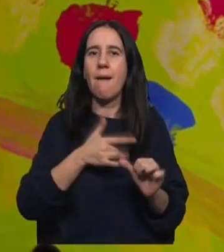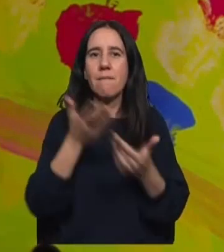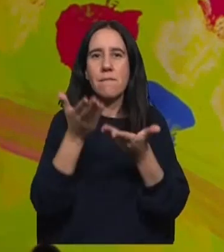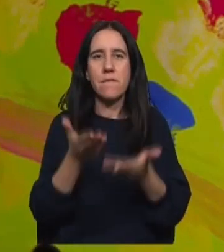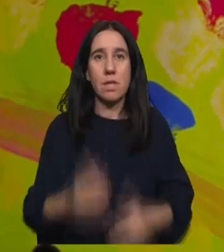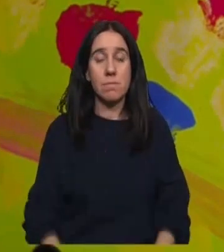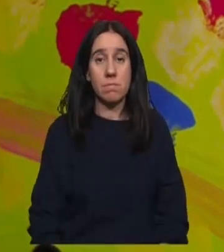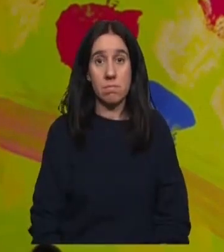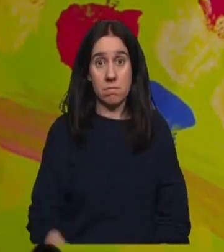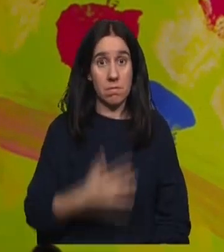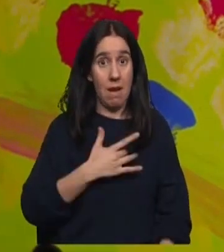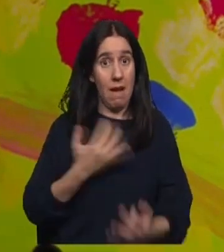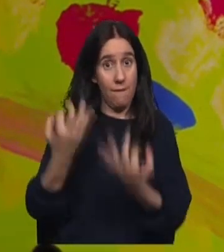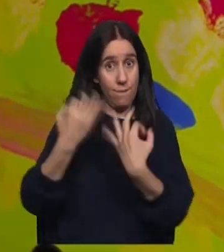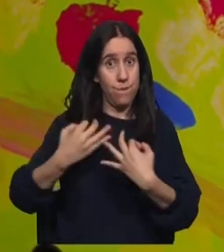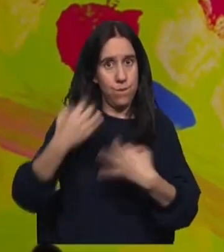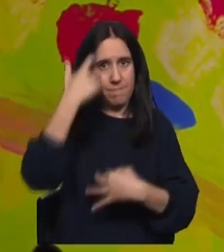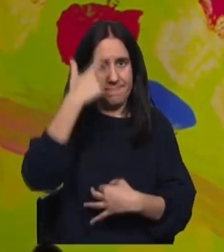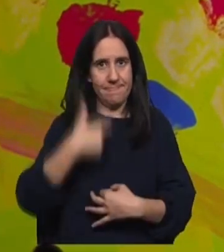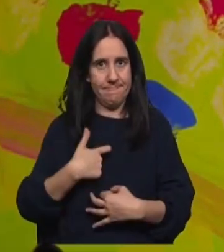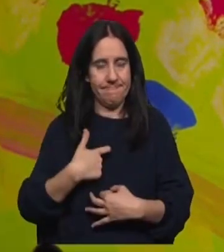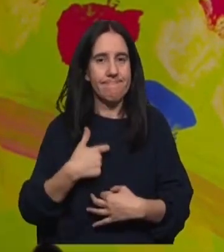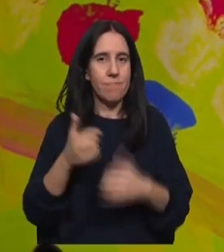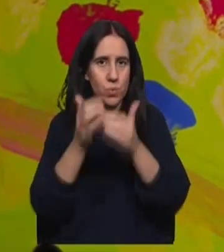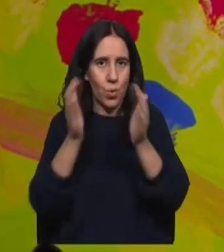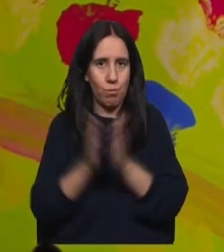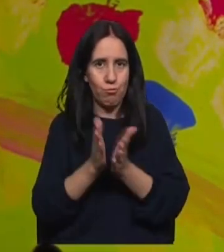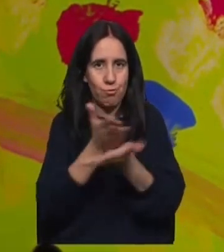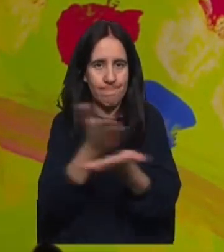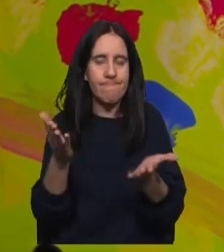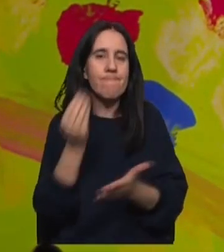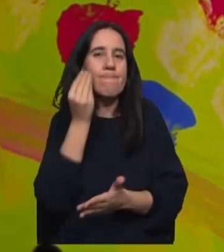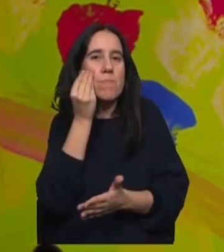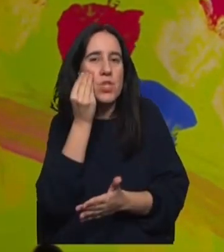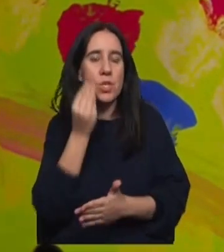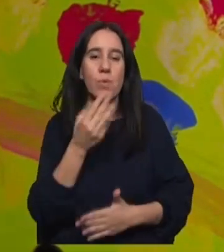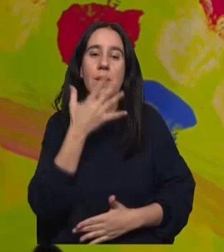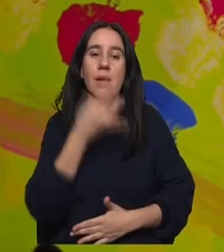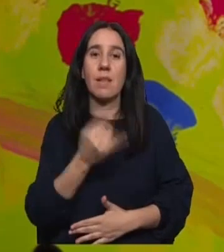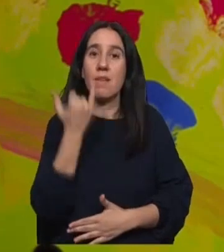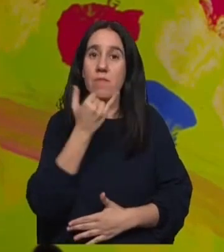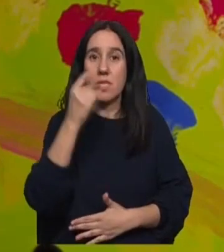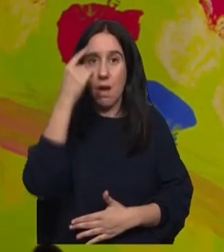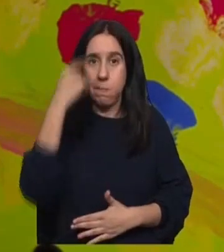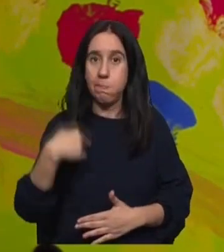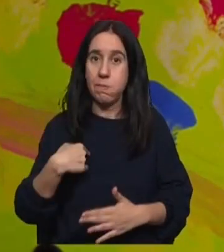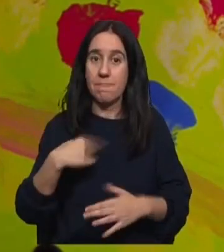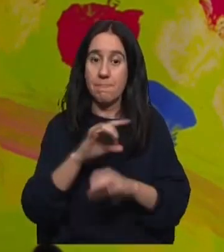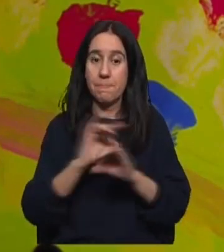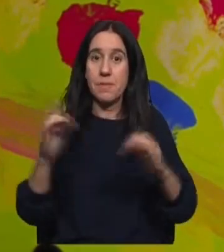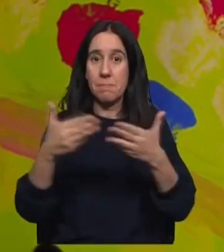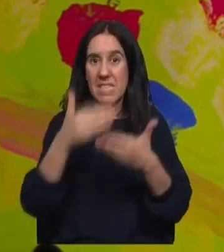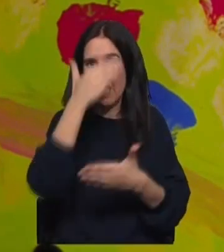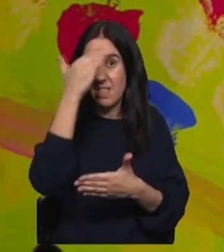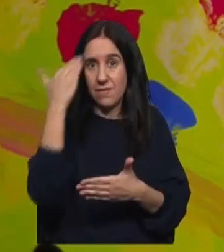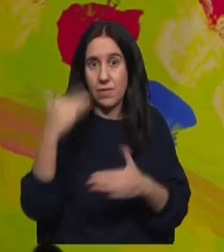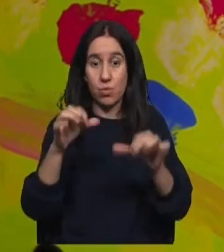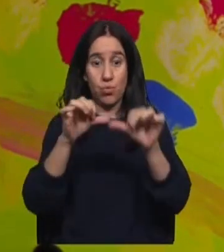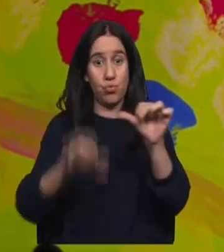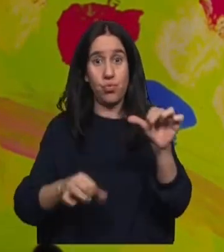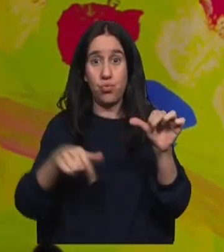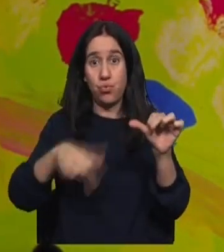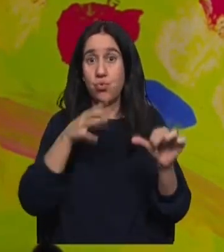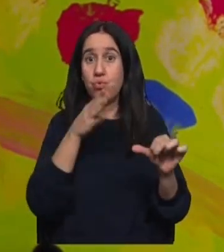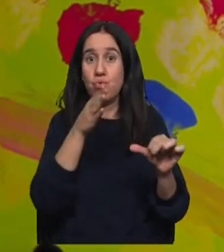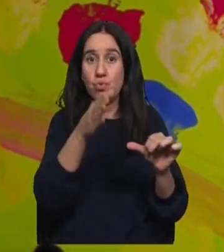e quer dar o grande a gente tem o Natal e Feliz já sabemos temos a passar uma altura difícil dessa para mim mas hoje já foi dito já foi tudo dito